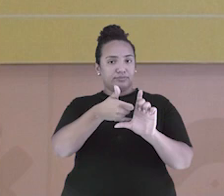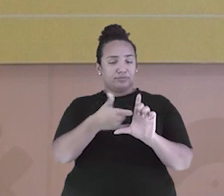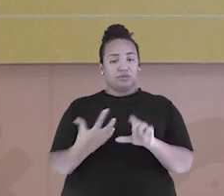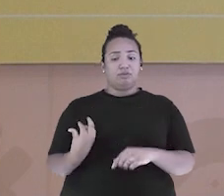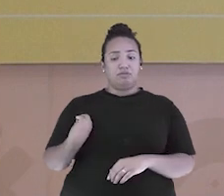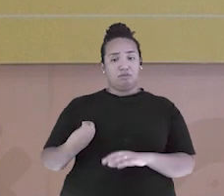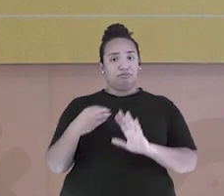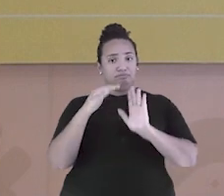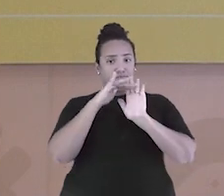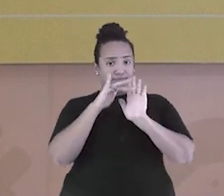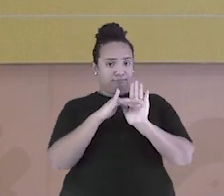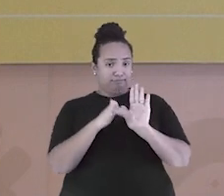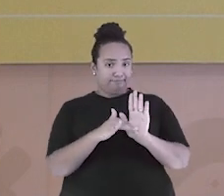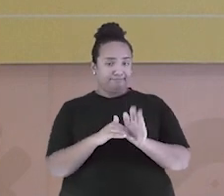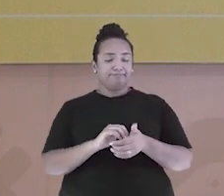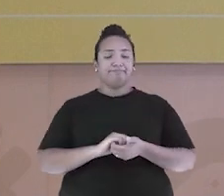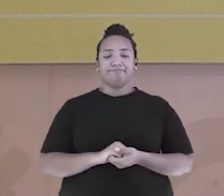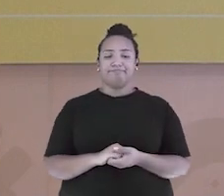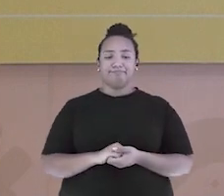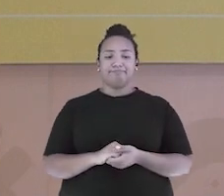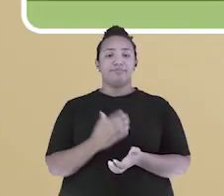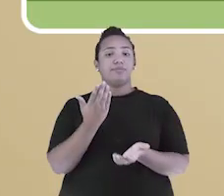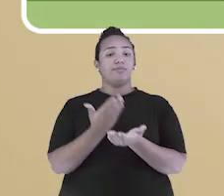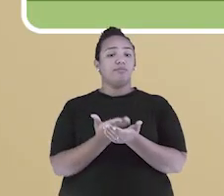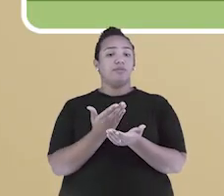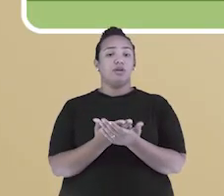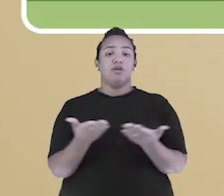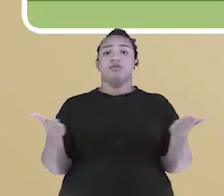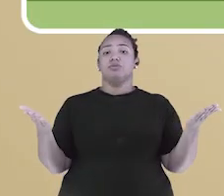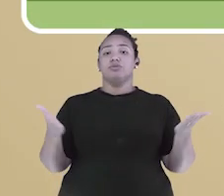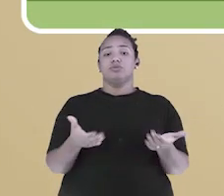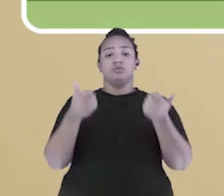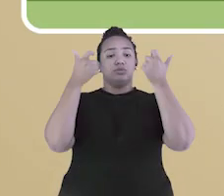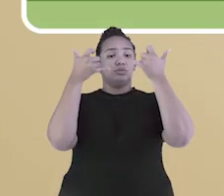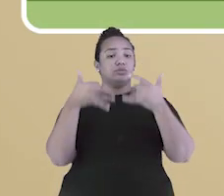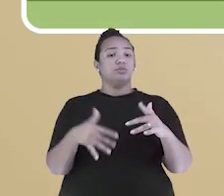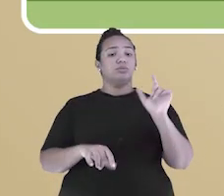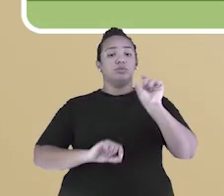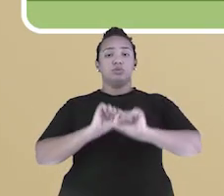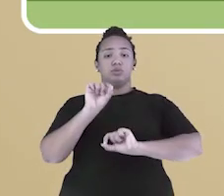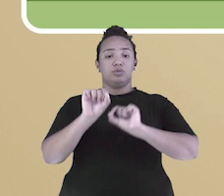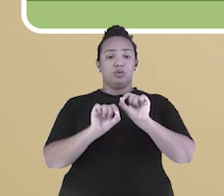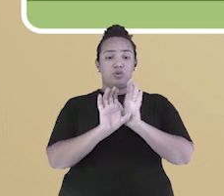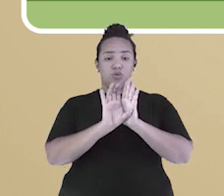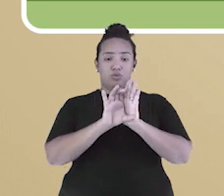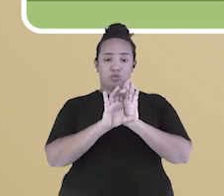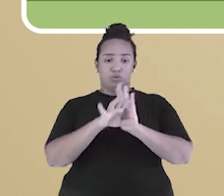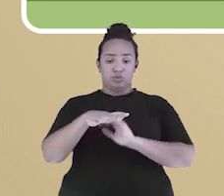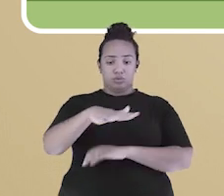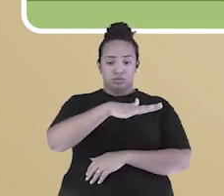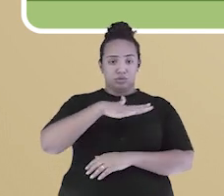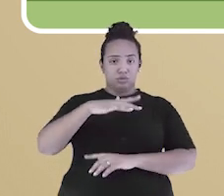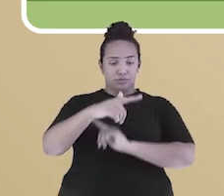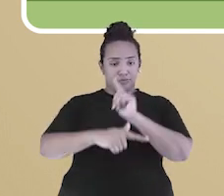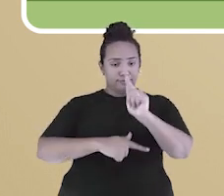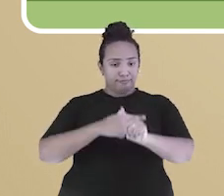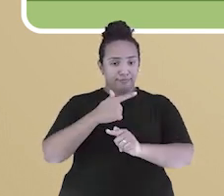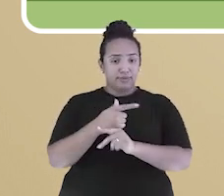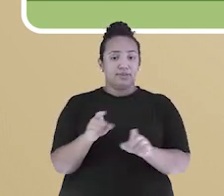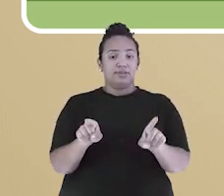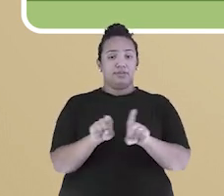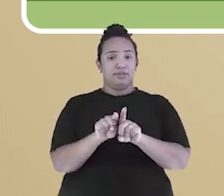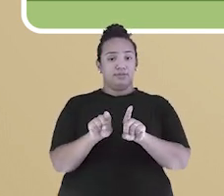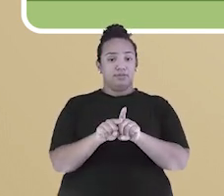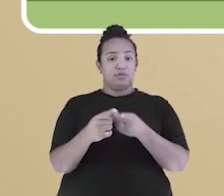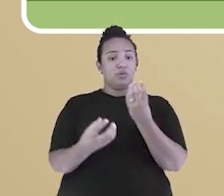do QR Code e preencher o formulário, ok? Na aula de hoje, falamos sobre os conceitos de geopolítica e organização